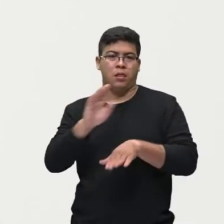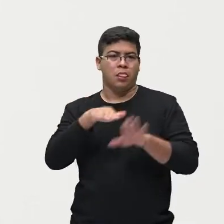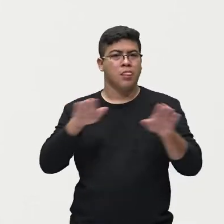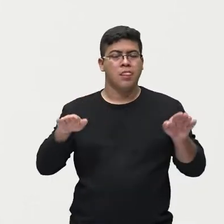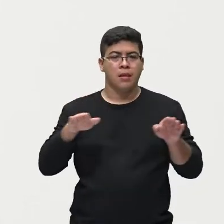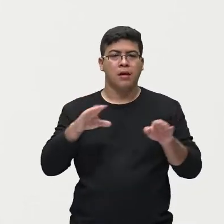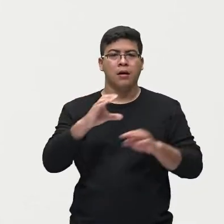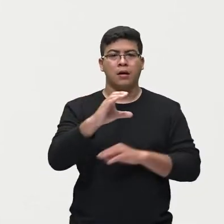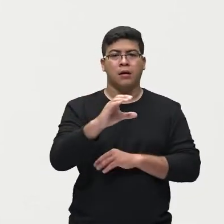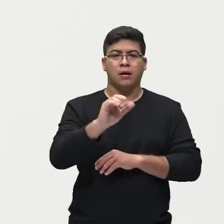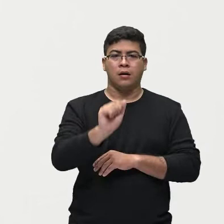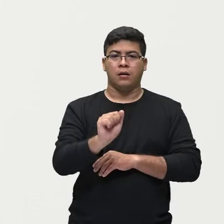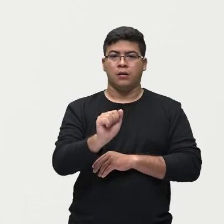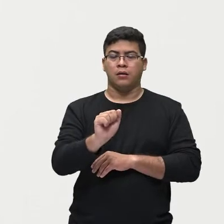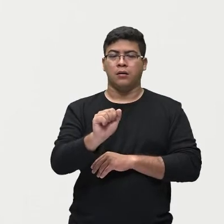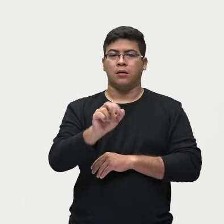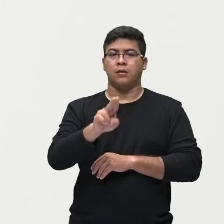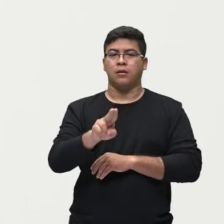tá?